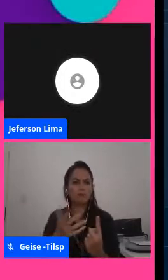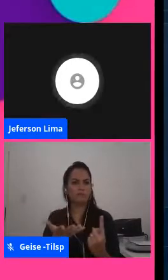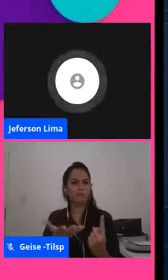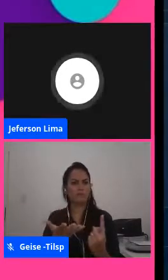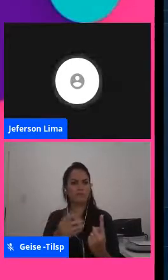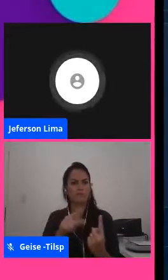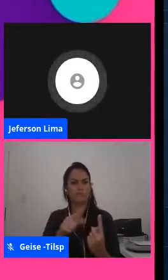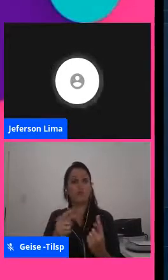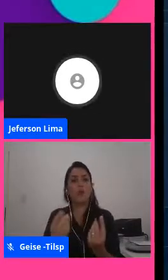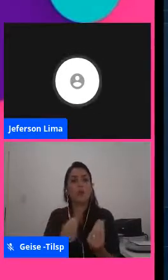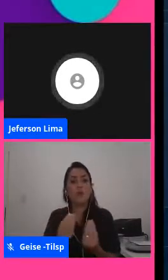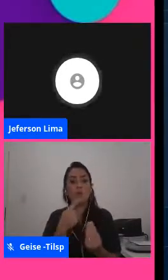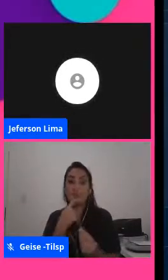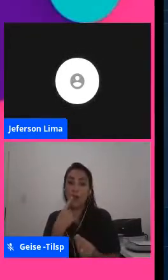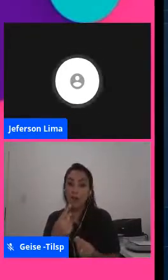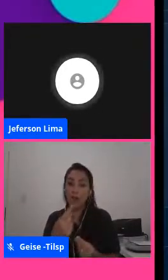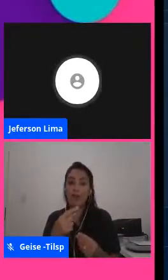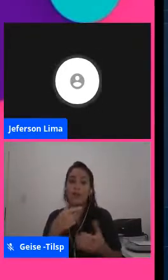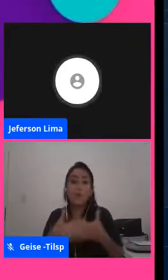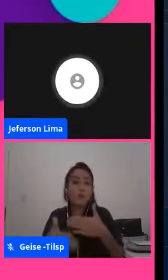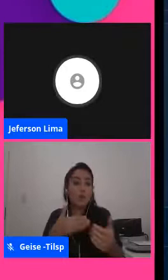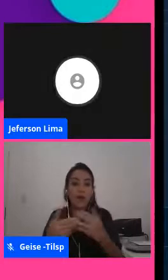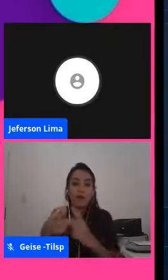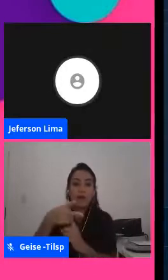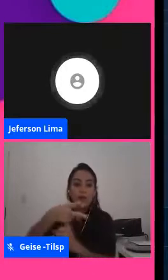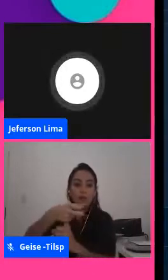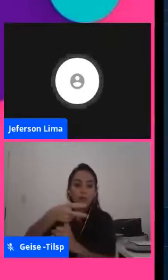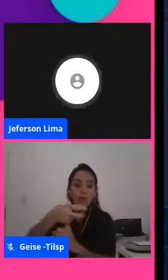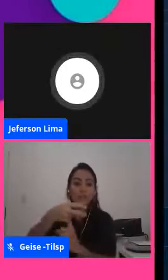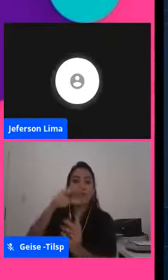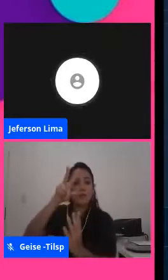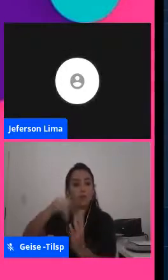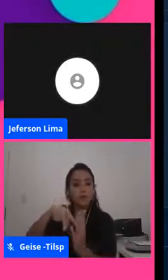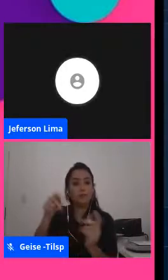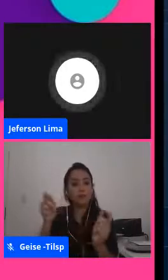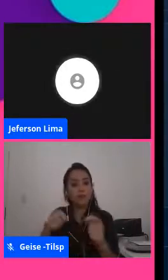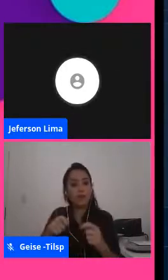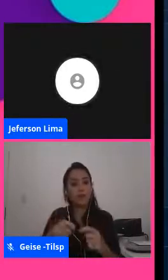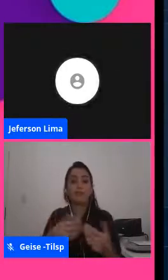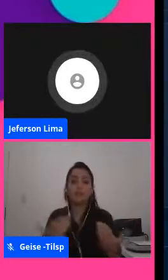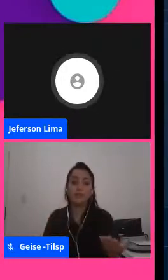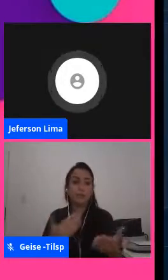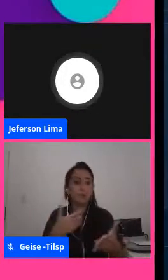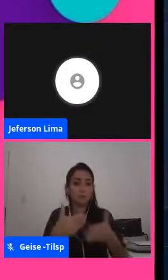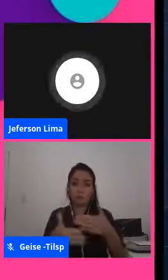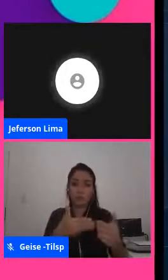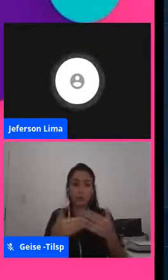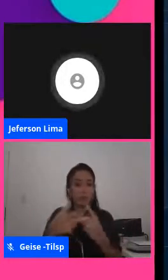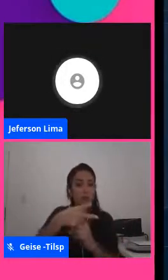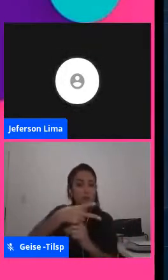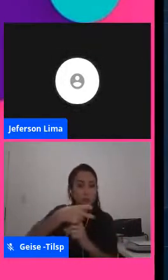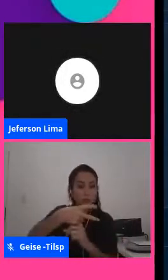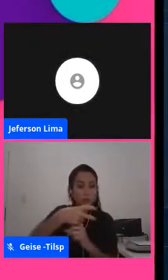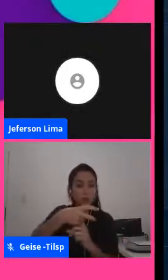Então, qualquer sensor que a gente tem aqui, né? Ele